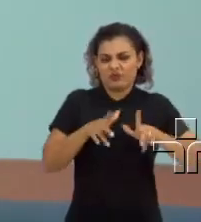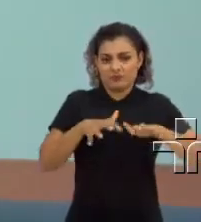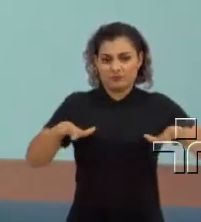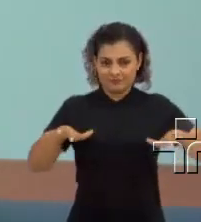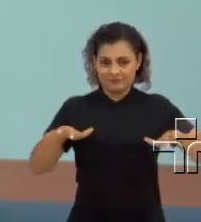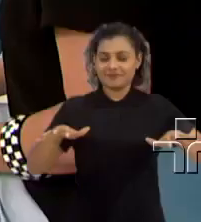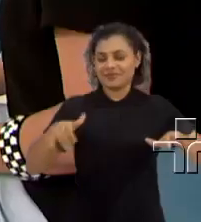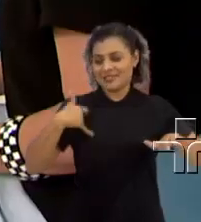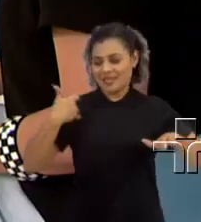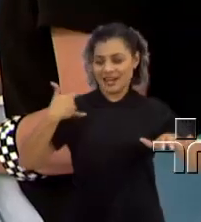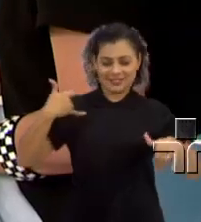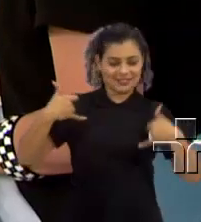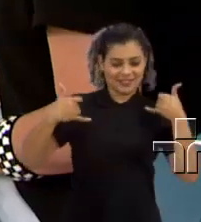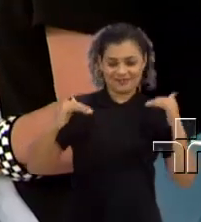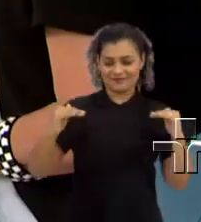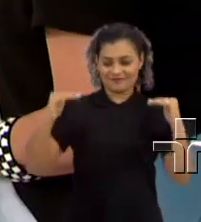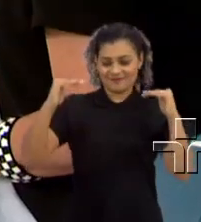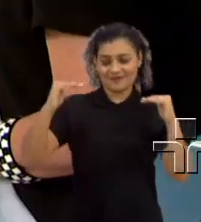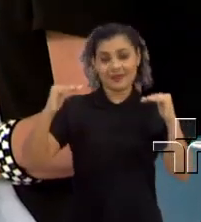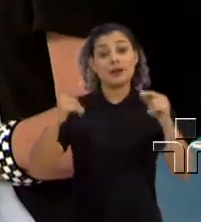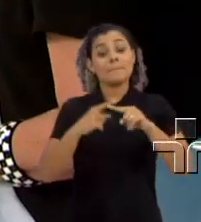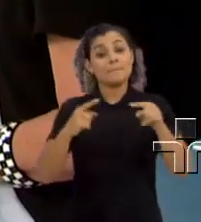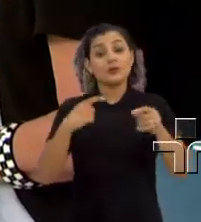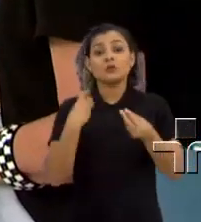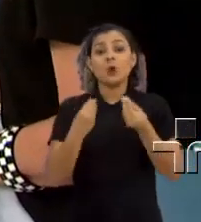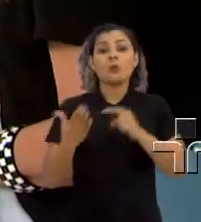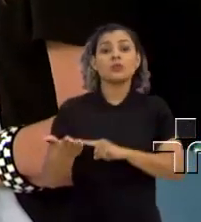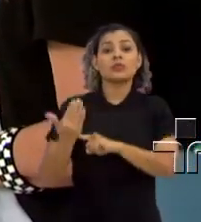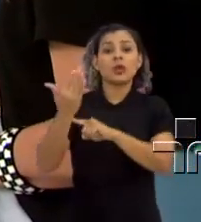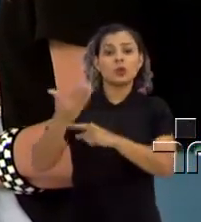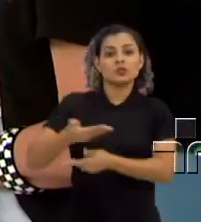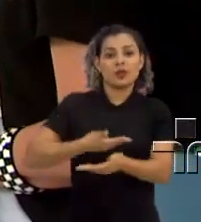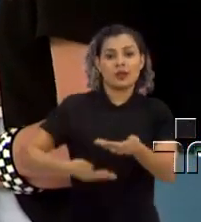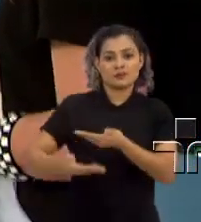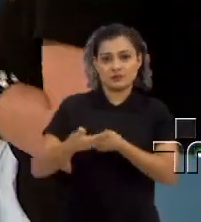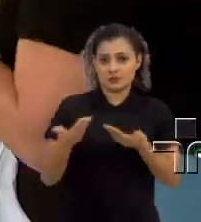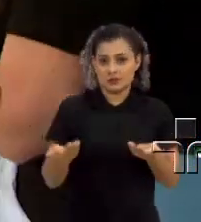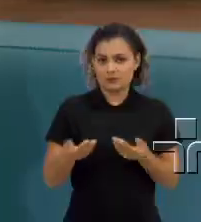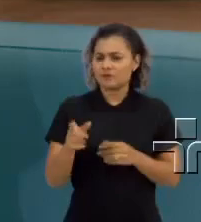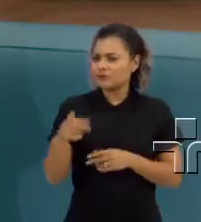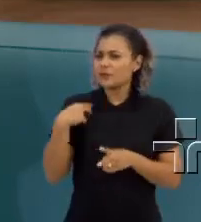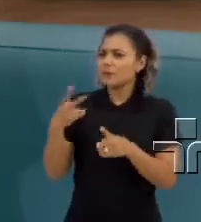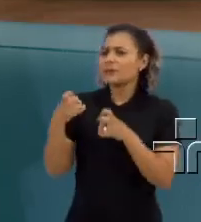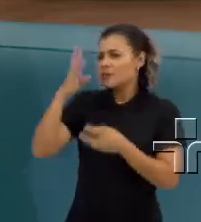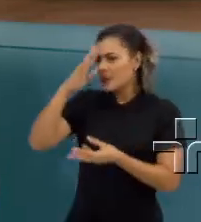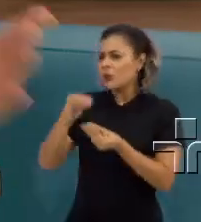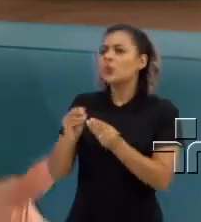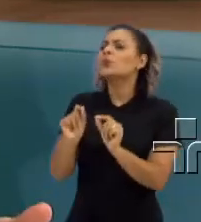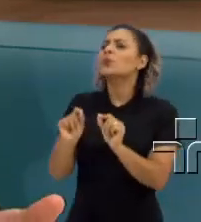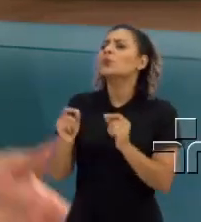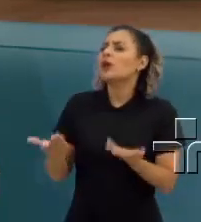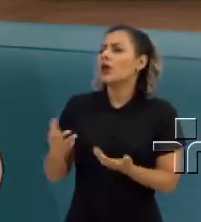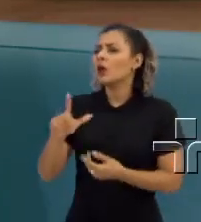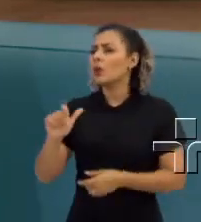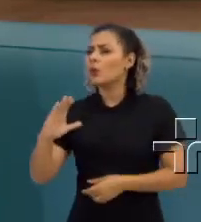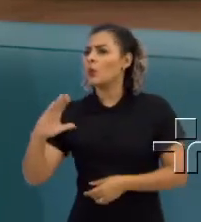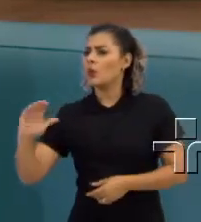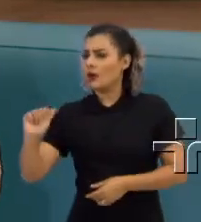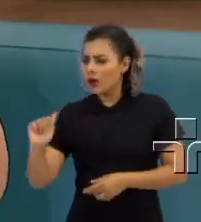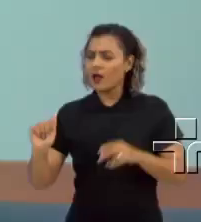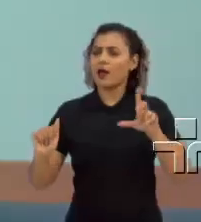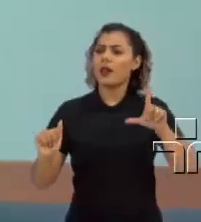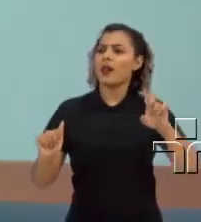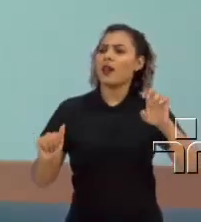algumas diferenças em relação a como você lida com a tecnologia. Assim. É. O que você já sentiu do Luca e do